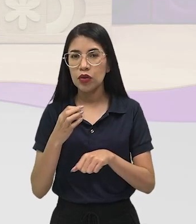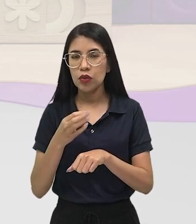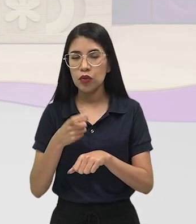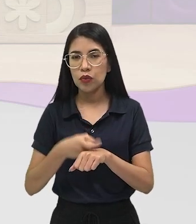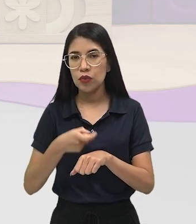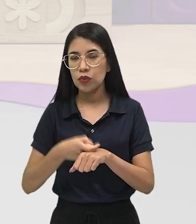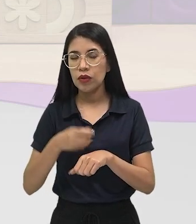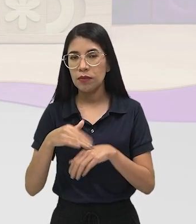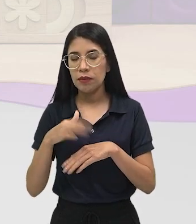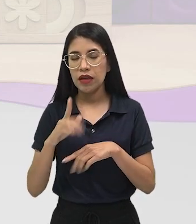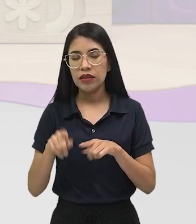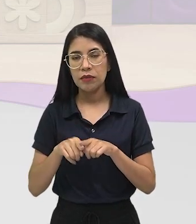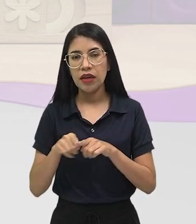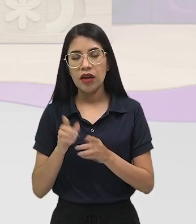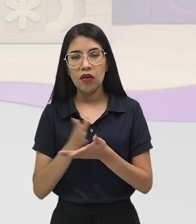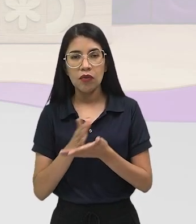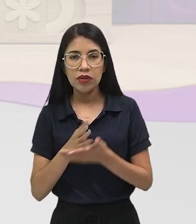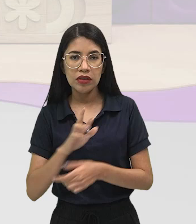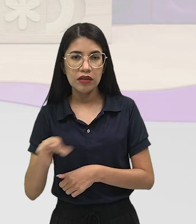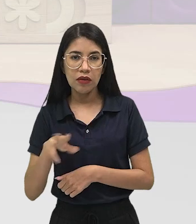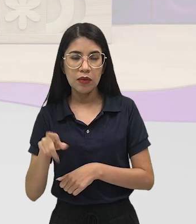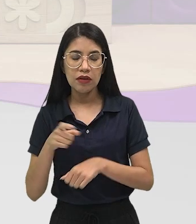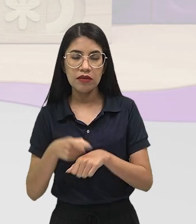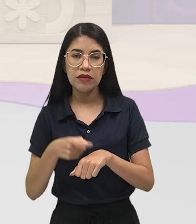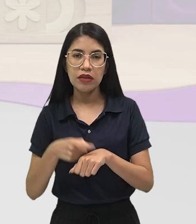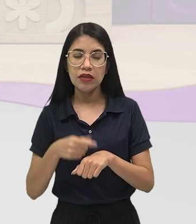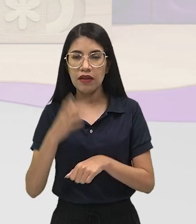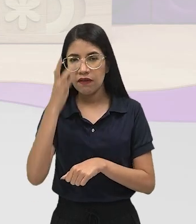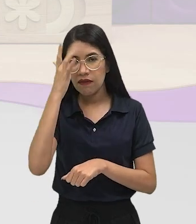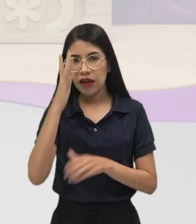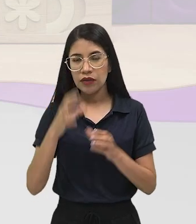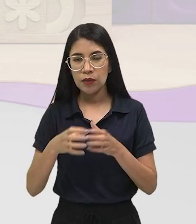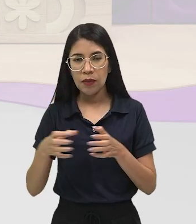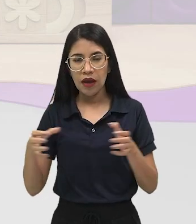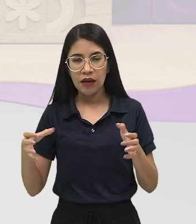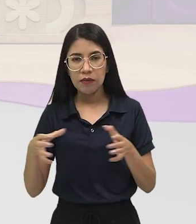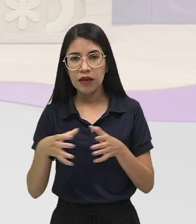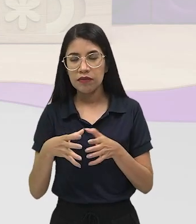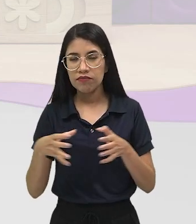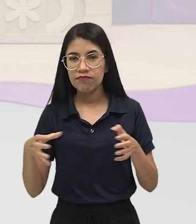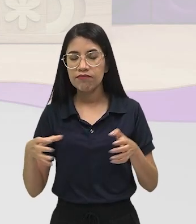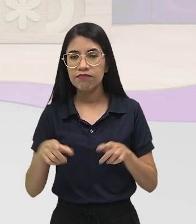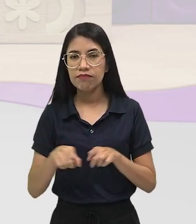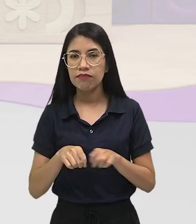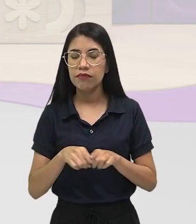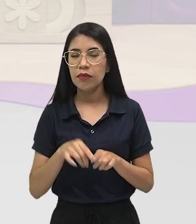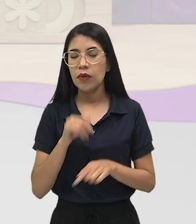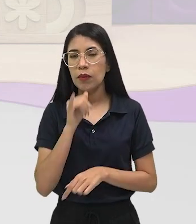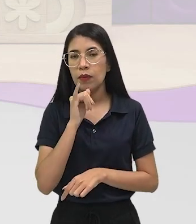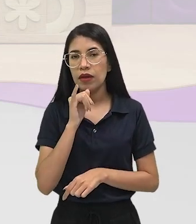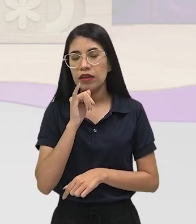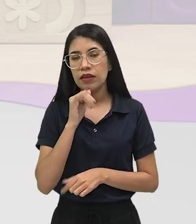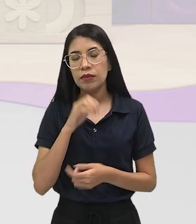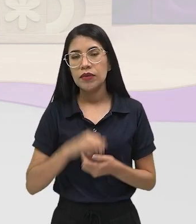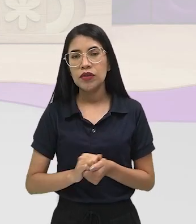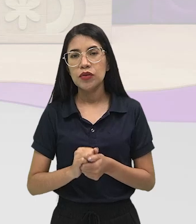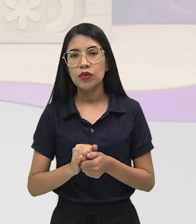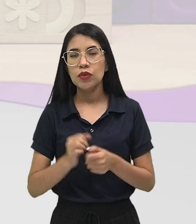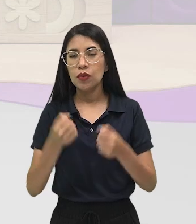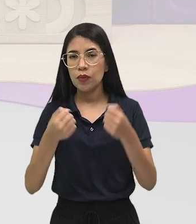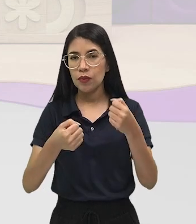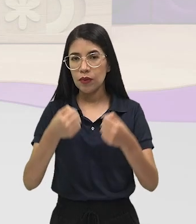resistentes e outra menos resistente, onde você tem uma facilidade em esticar aquela mola. A gente pode pegar aí uma mola de um veículo,